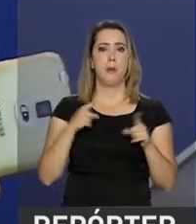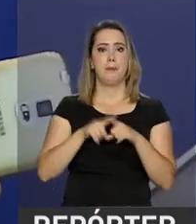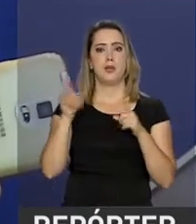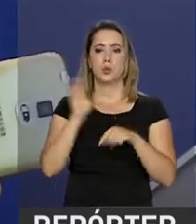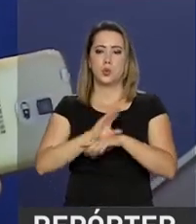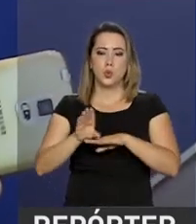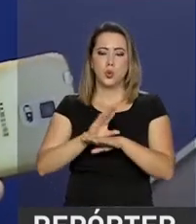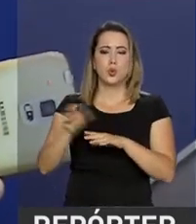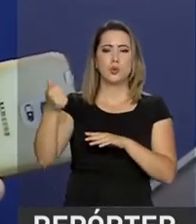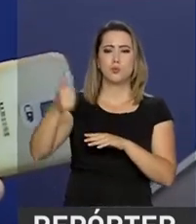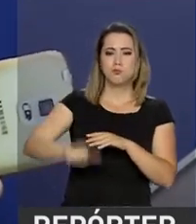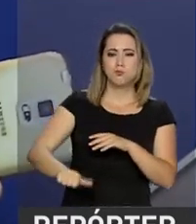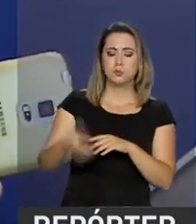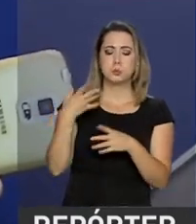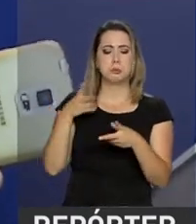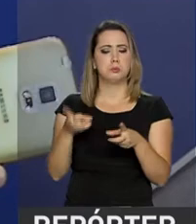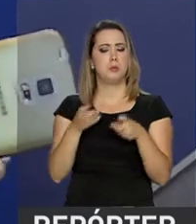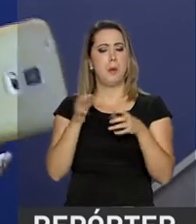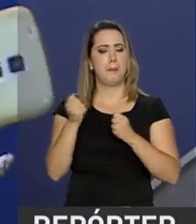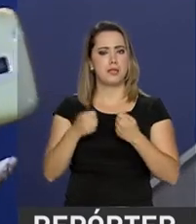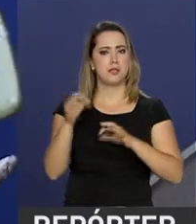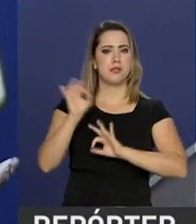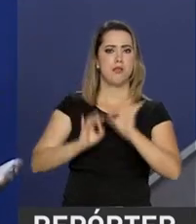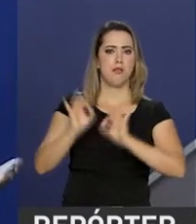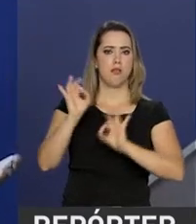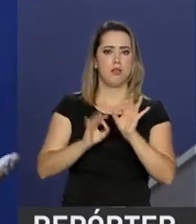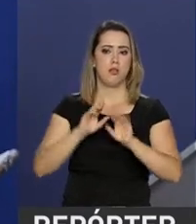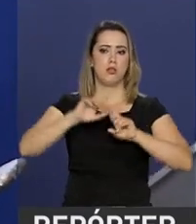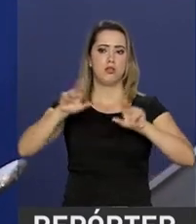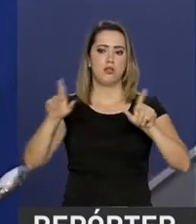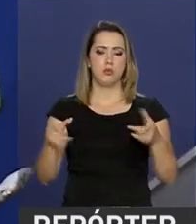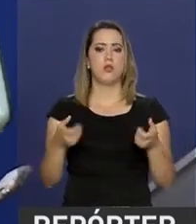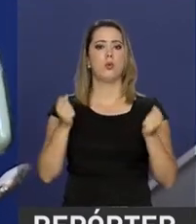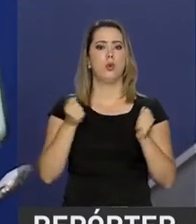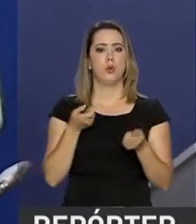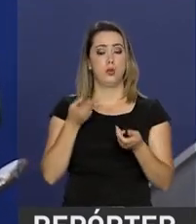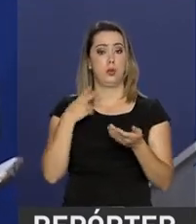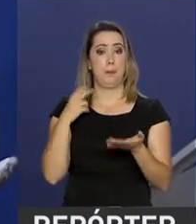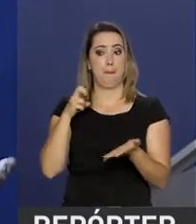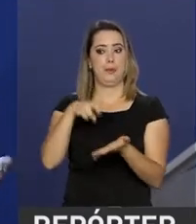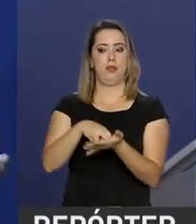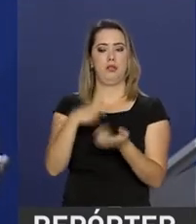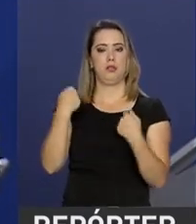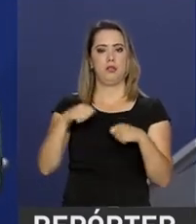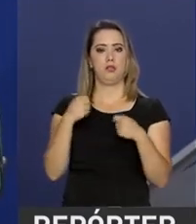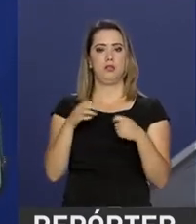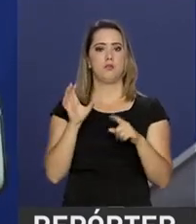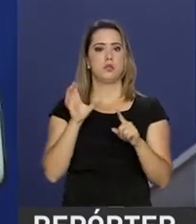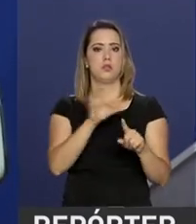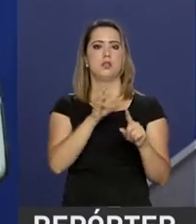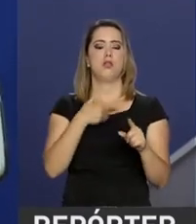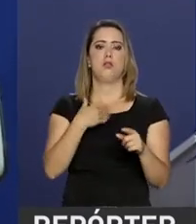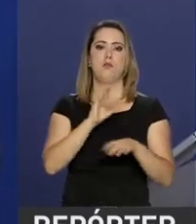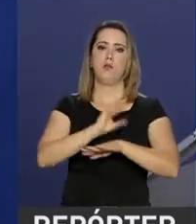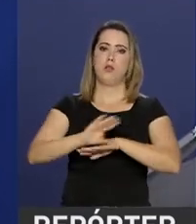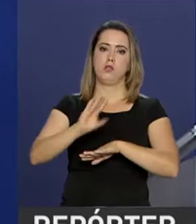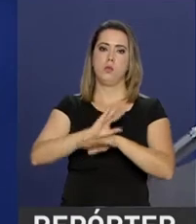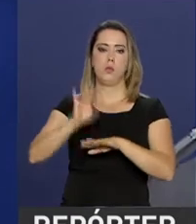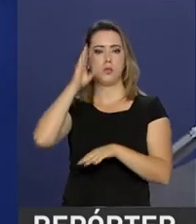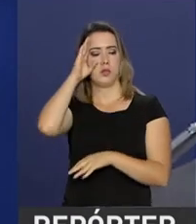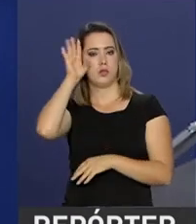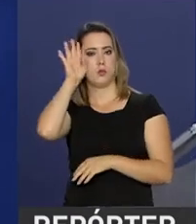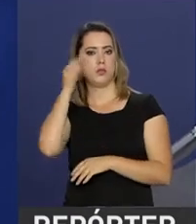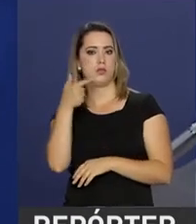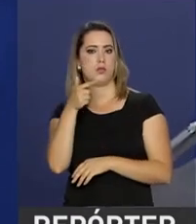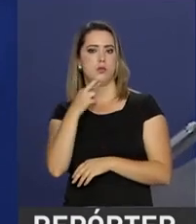reconhecido passa-se por um termo de ajustamento de conduta existem várias outras maneiras que podem afetar as instituições de ensino que por ventura não